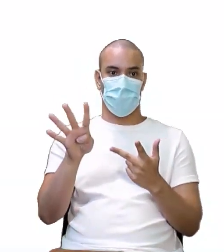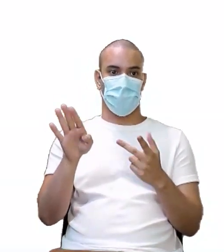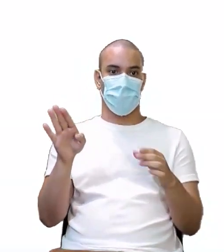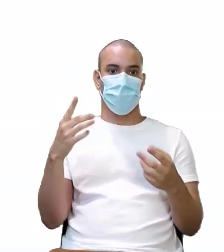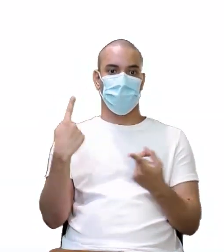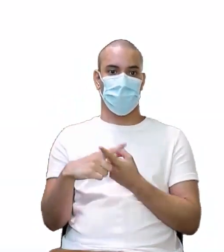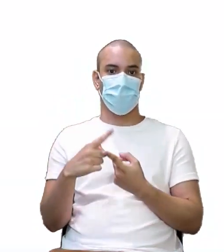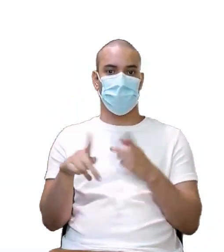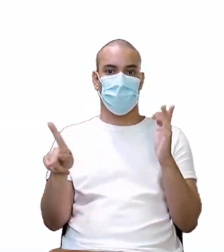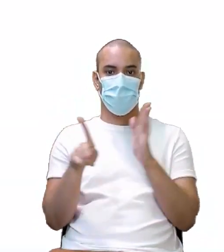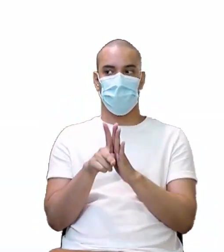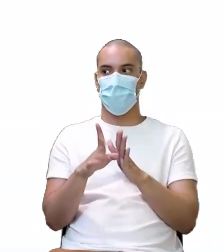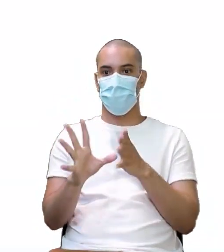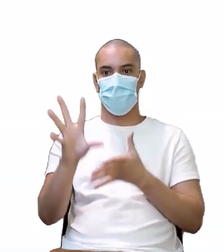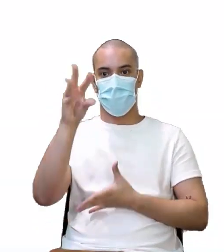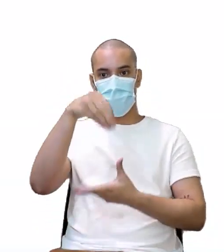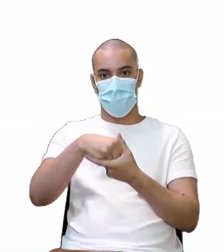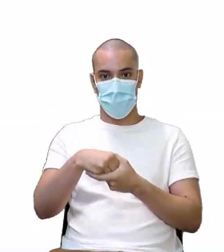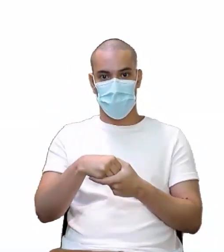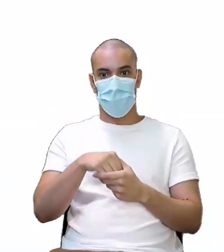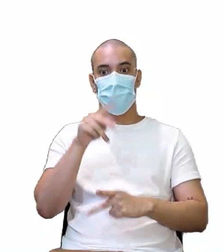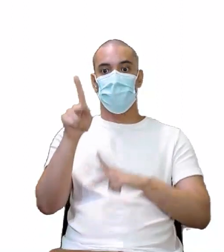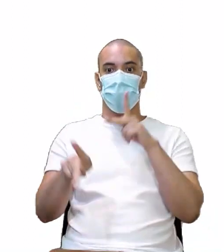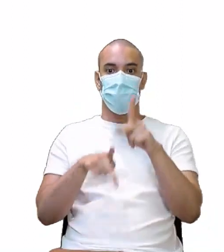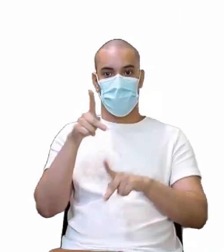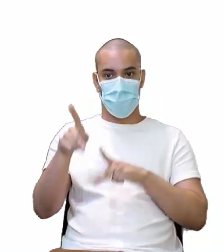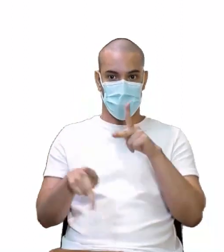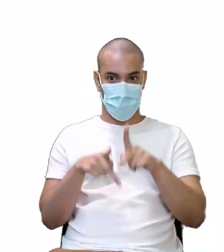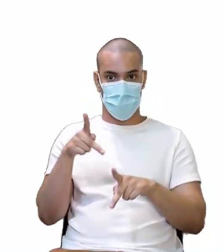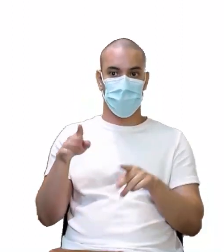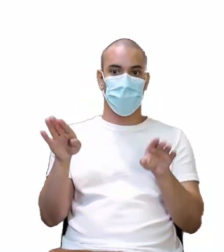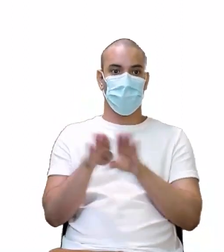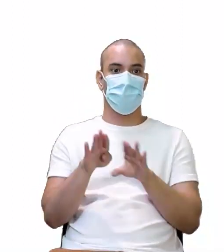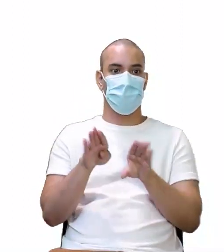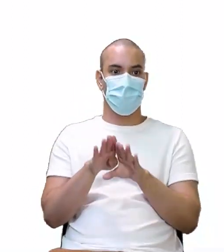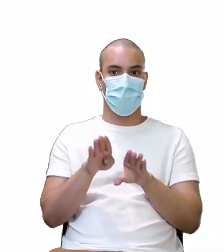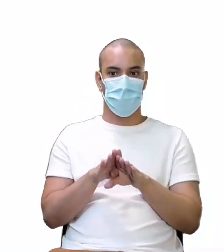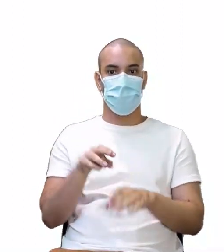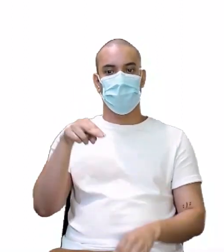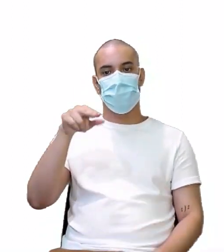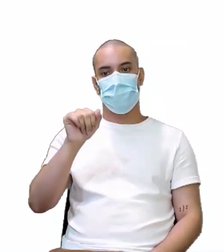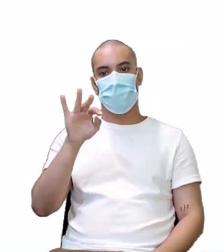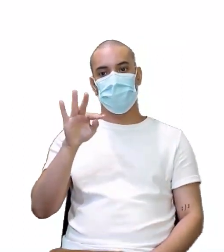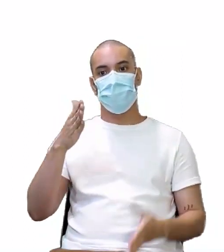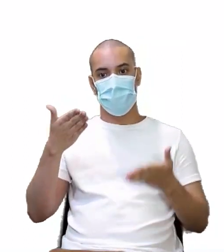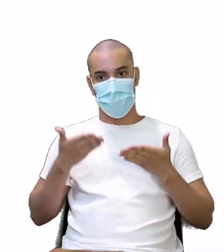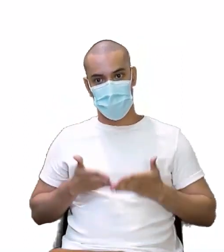né? São propriedades da população e natalidade.